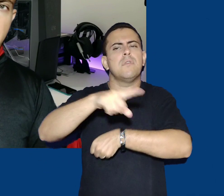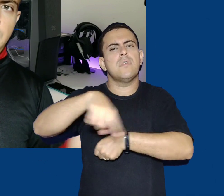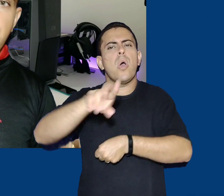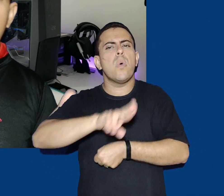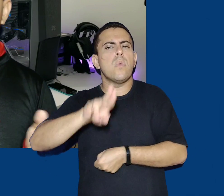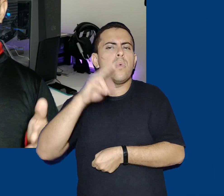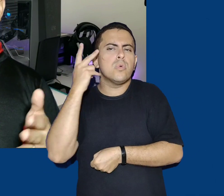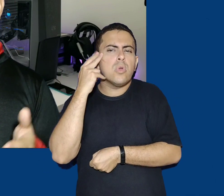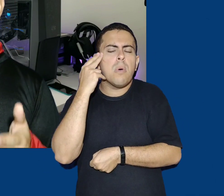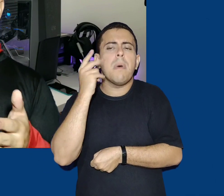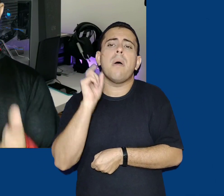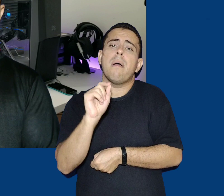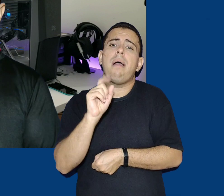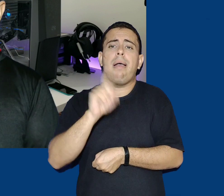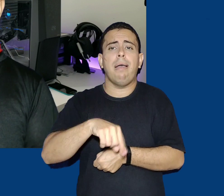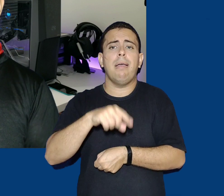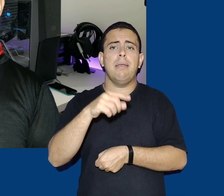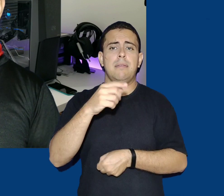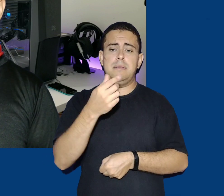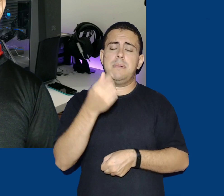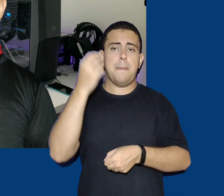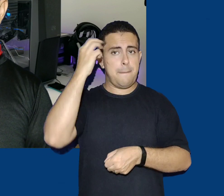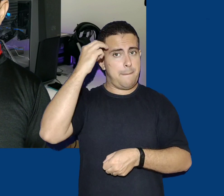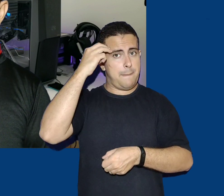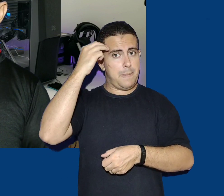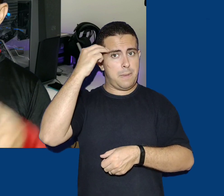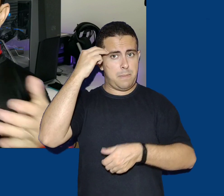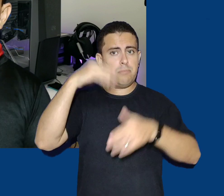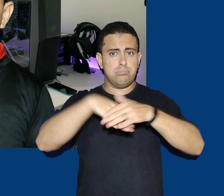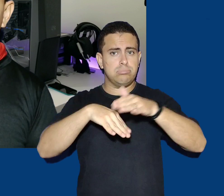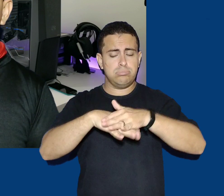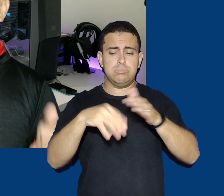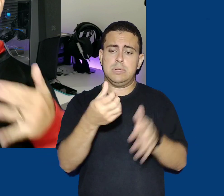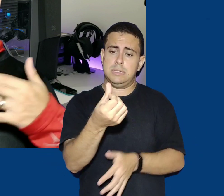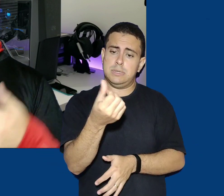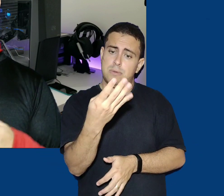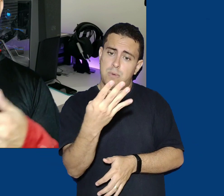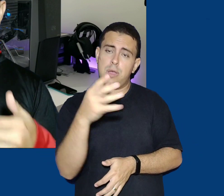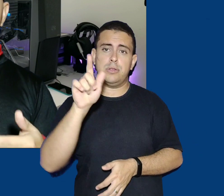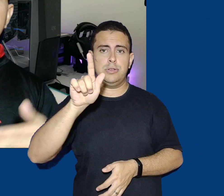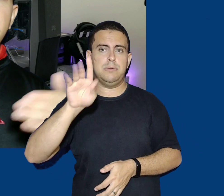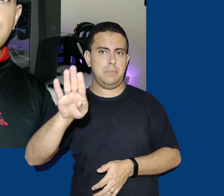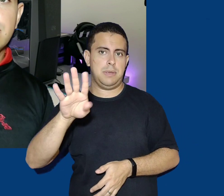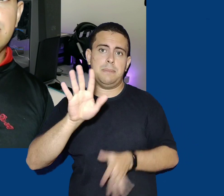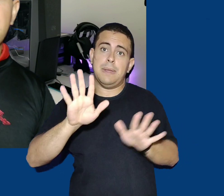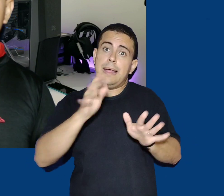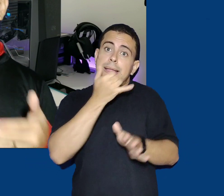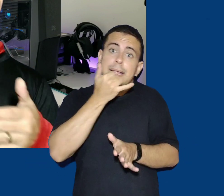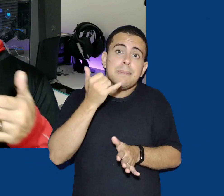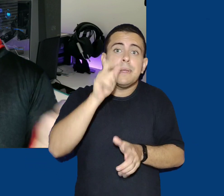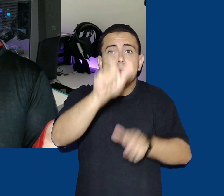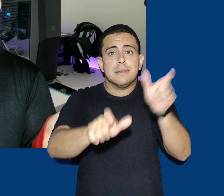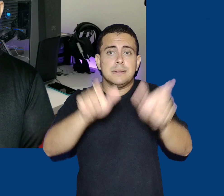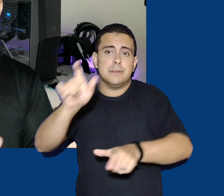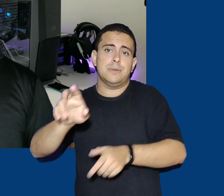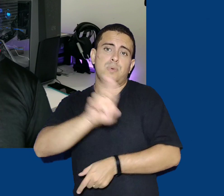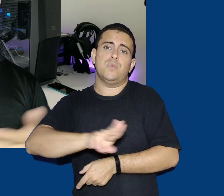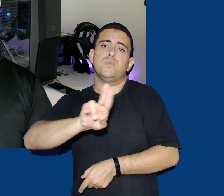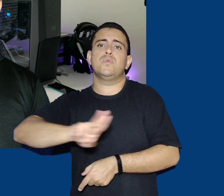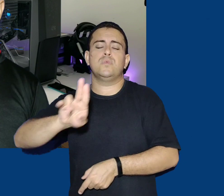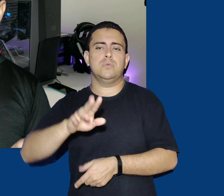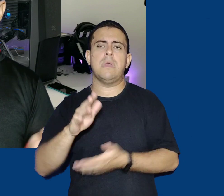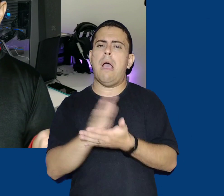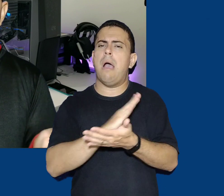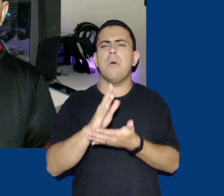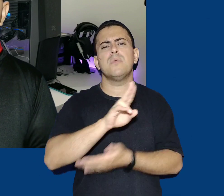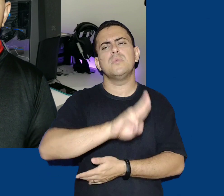um usuário comum é que um aparelho aí de 64 GB. Mas como eu falei, depende do seu uso. Muitas pessoas não usam